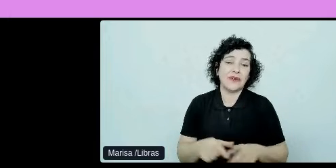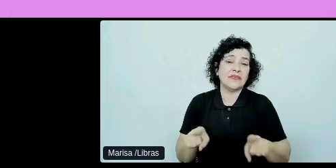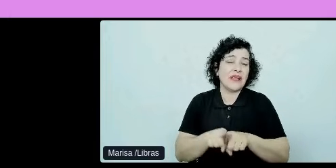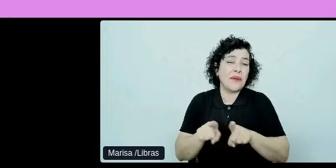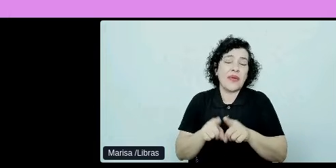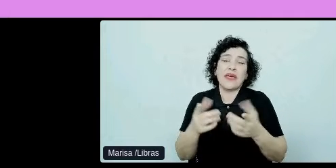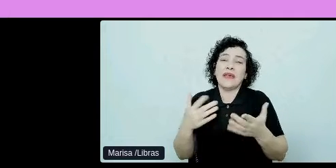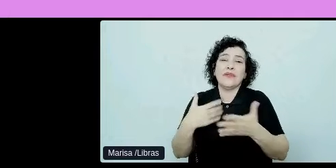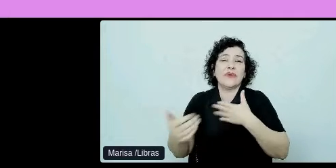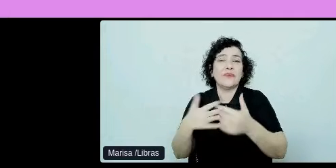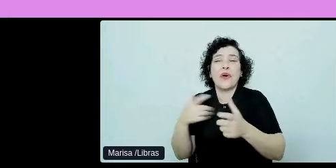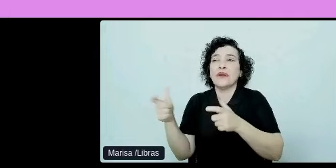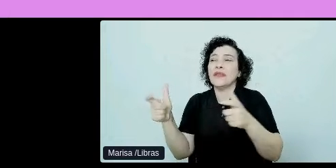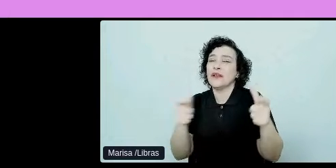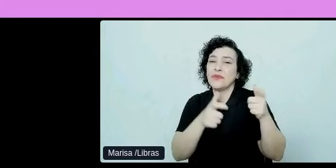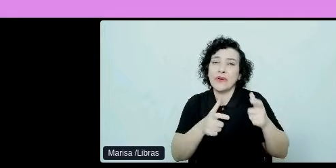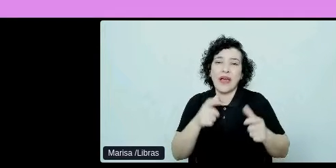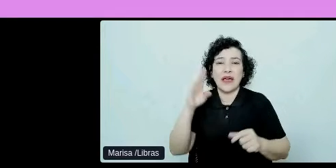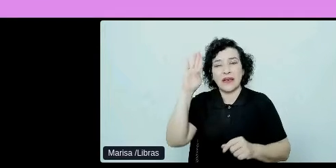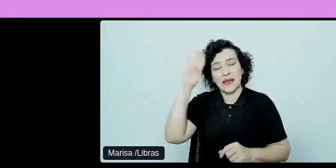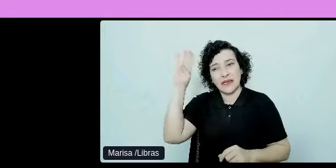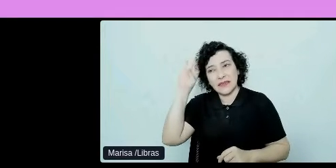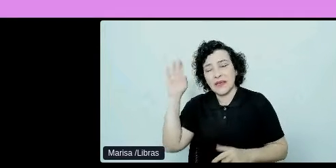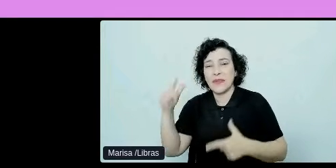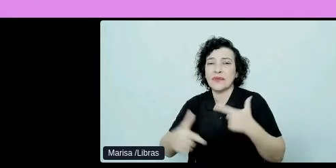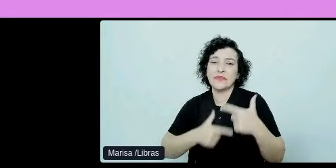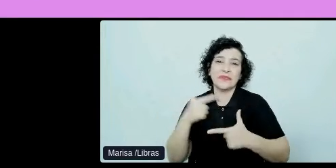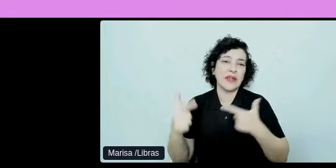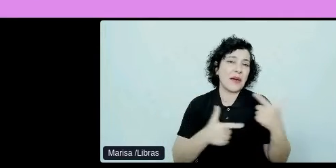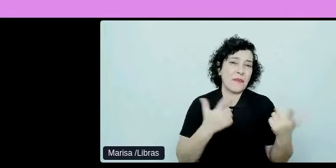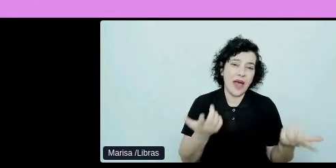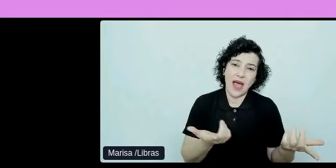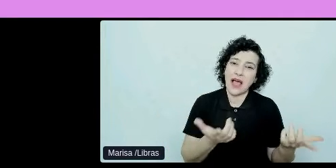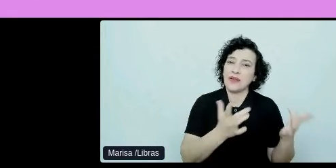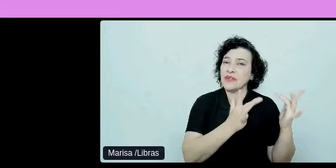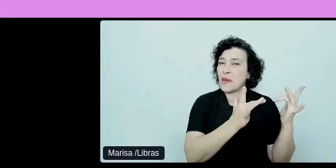no trabalho, nos relacionamentos pessoais, isso faz toda a diferença.